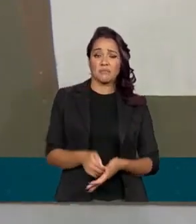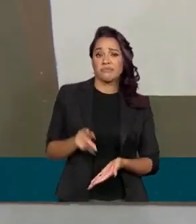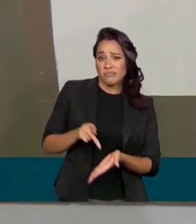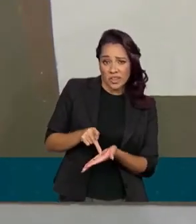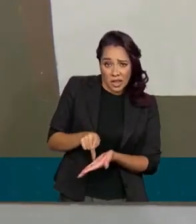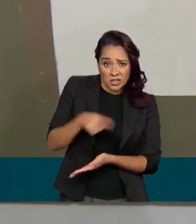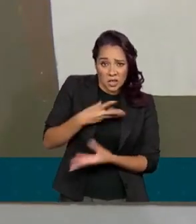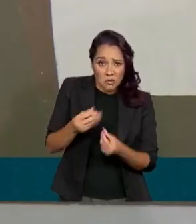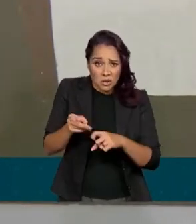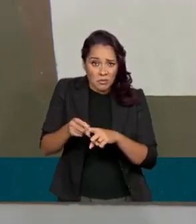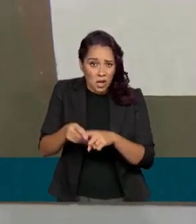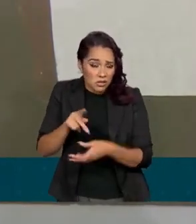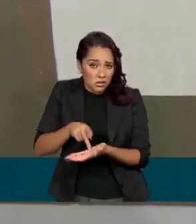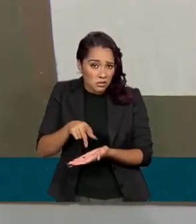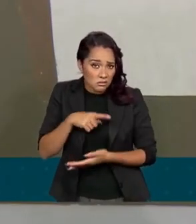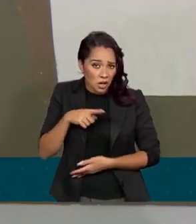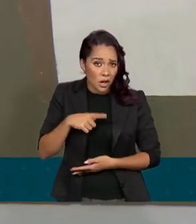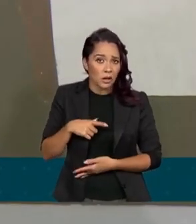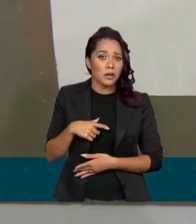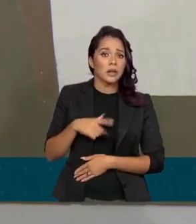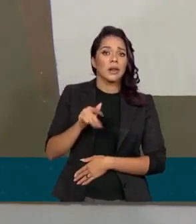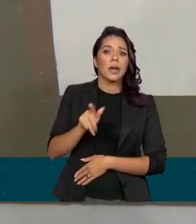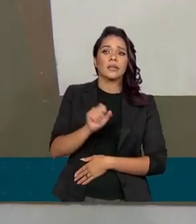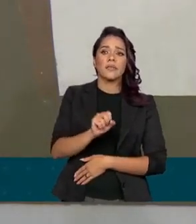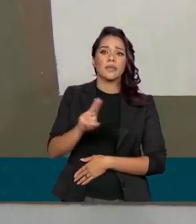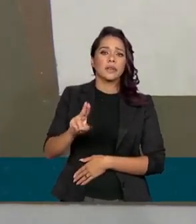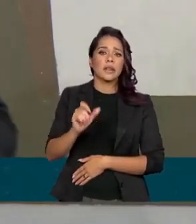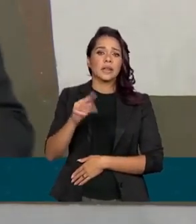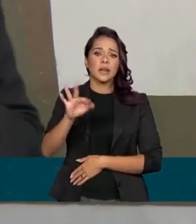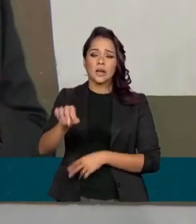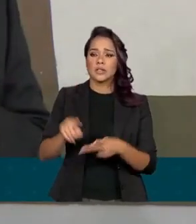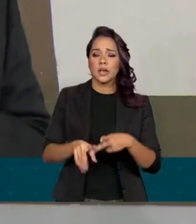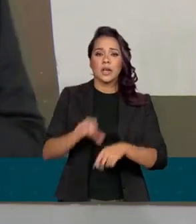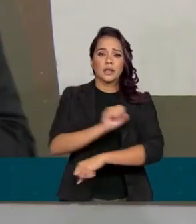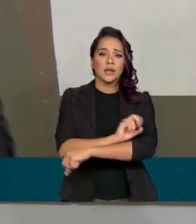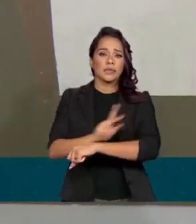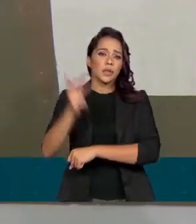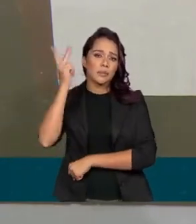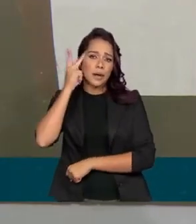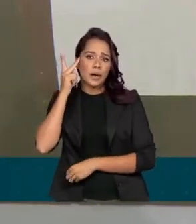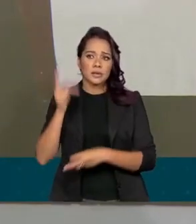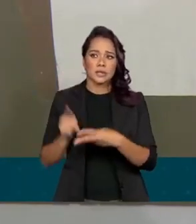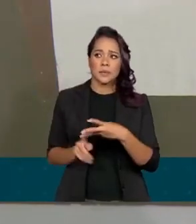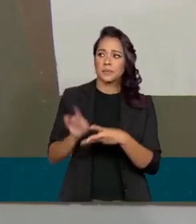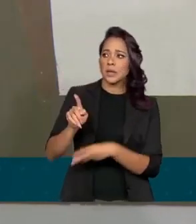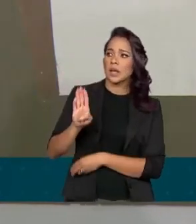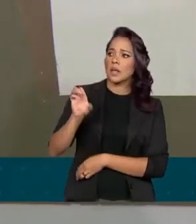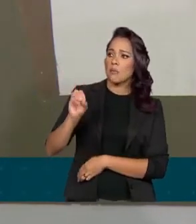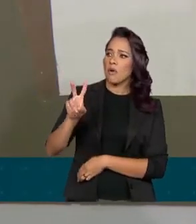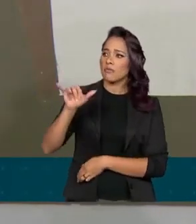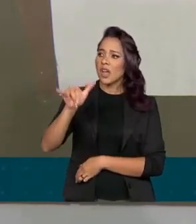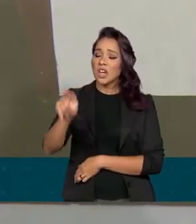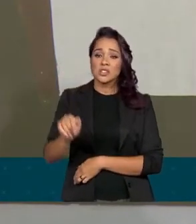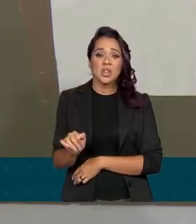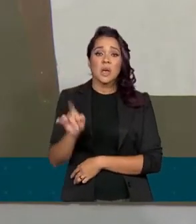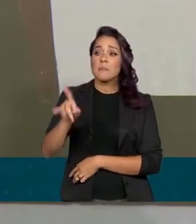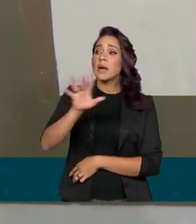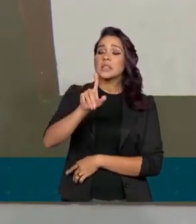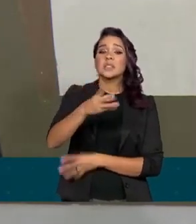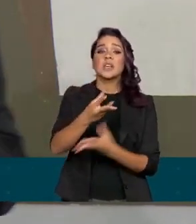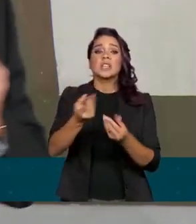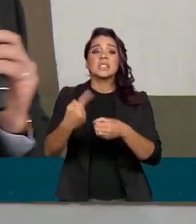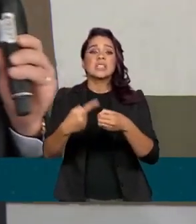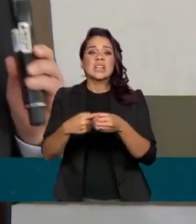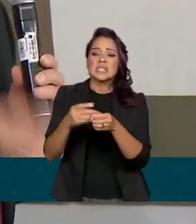verdade, pode ter médico demais na Avenida Atlântica, na Avenida Paulista, na Avenida da Boa Viagem, mas na maioria